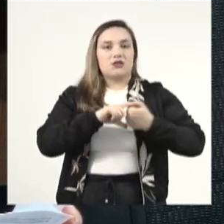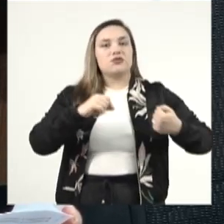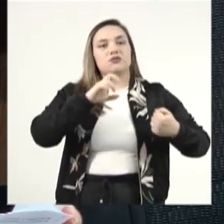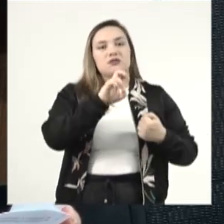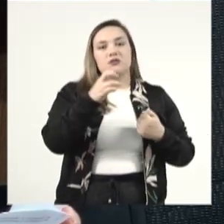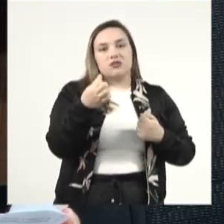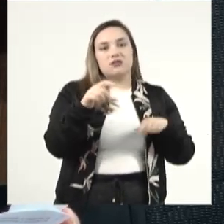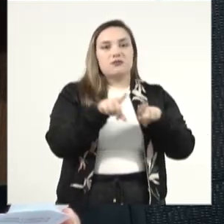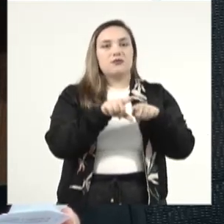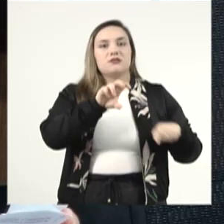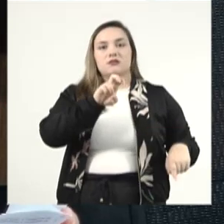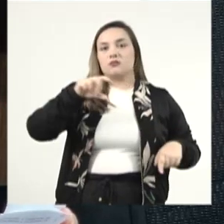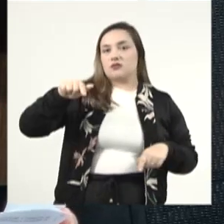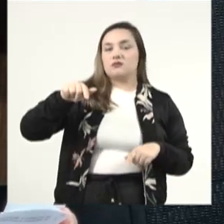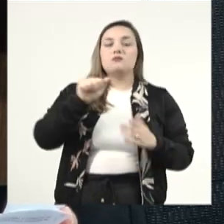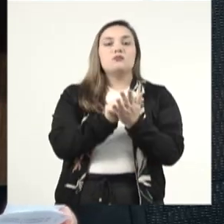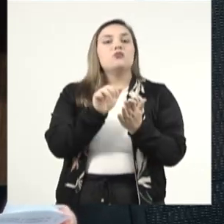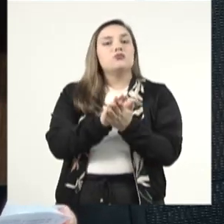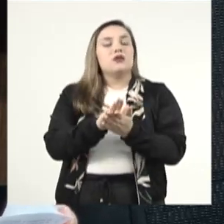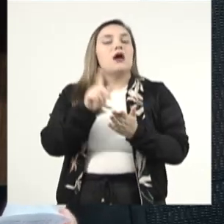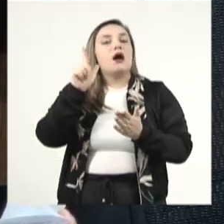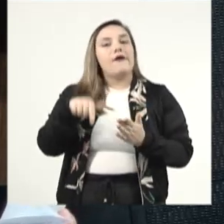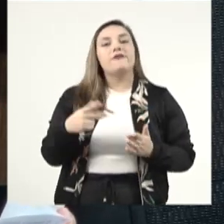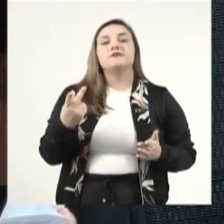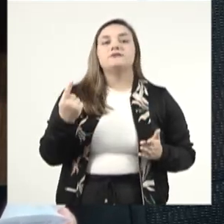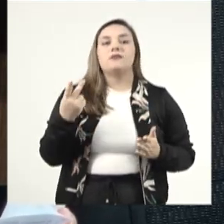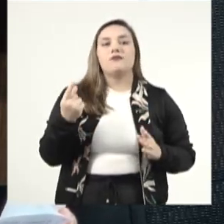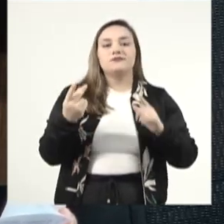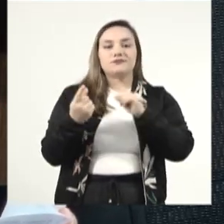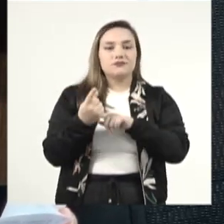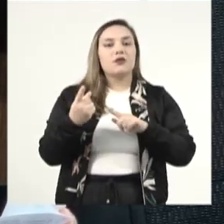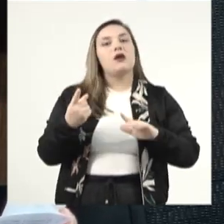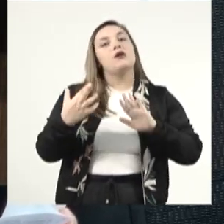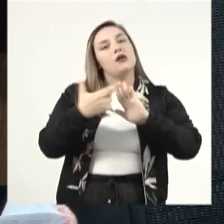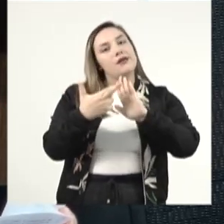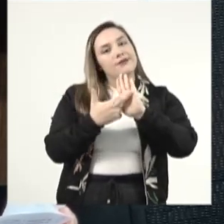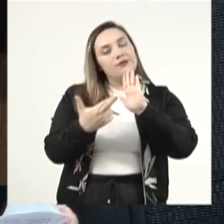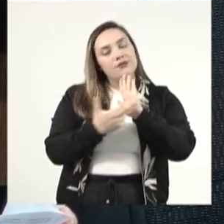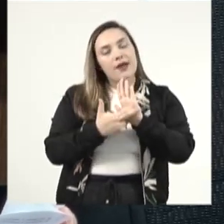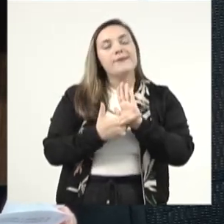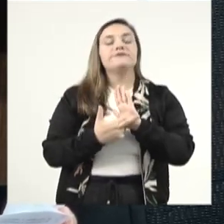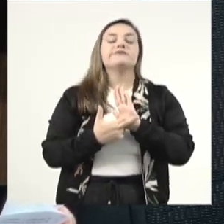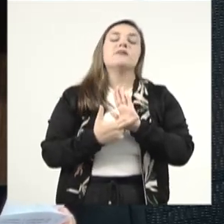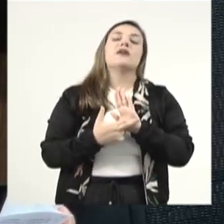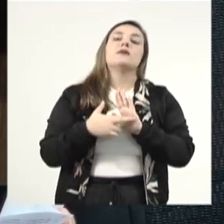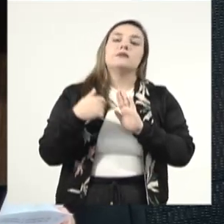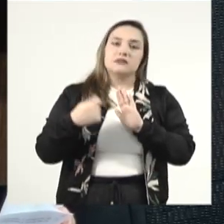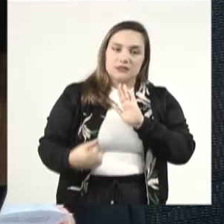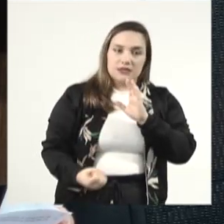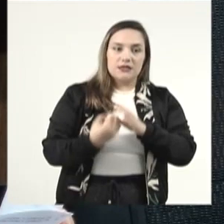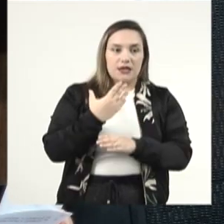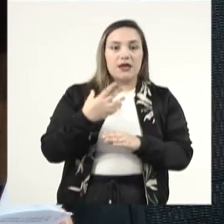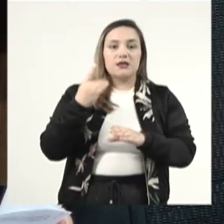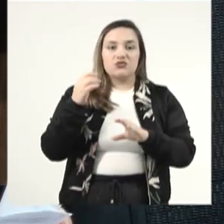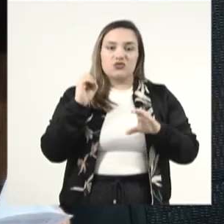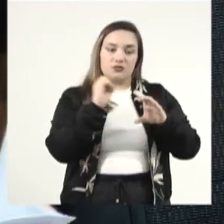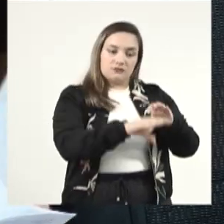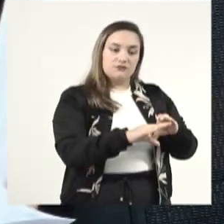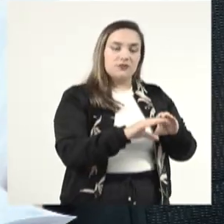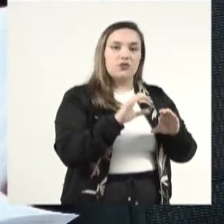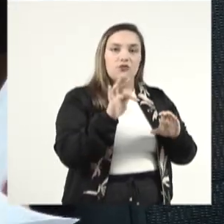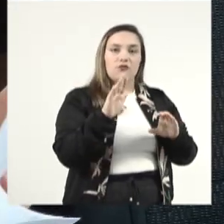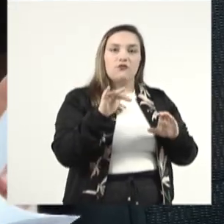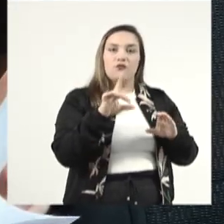56 e 57, devendo a multa ser estipulada em regulamentação própria e revertida para o Fundo de Defesa dos Direitos do